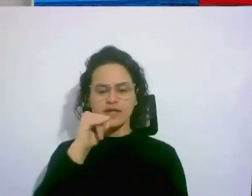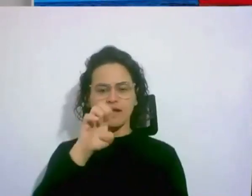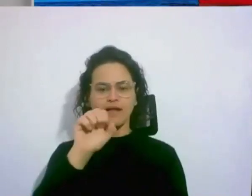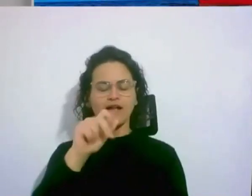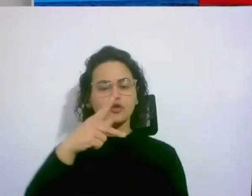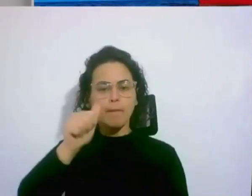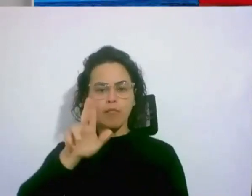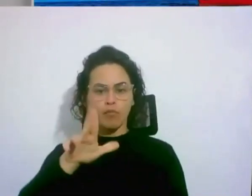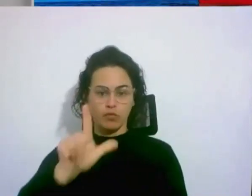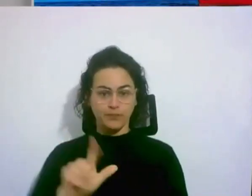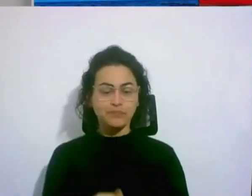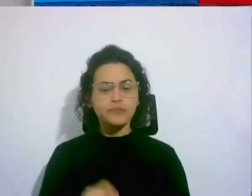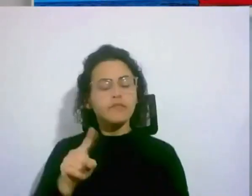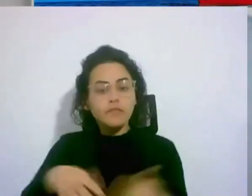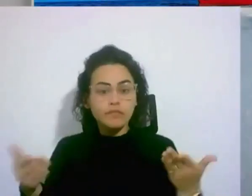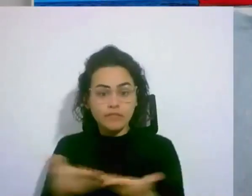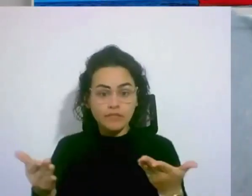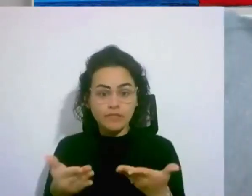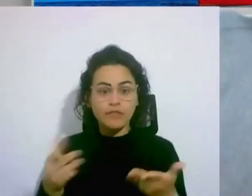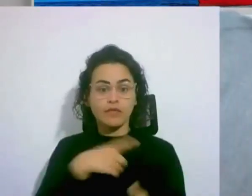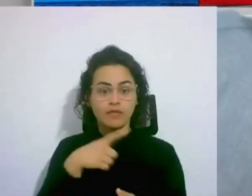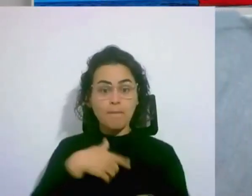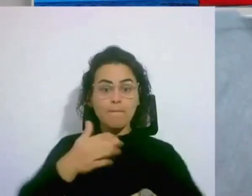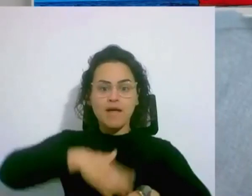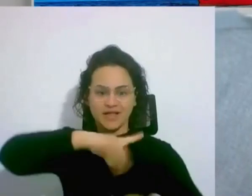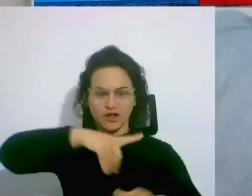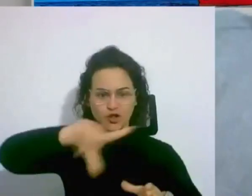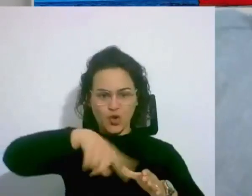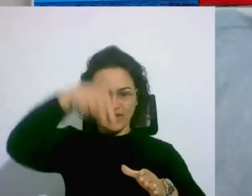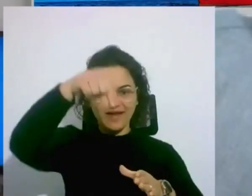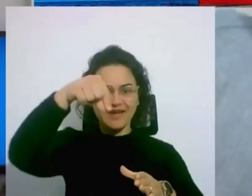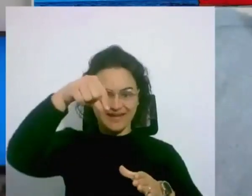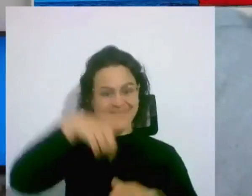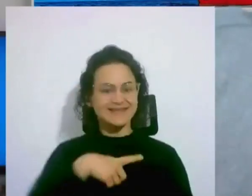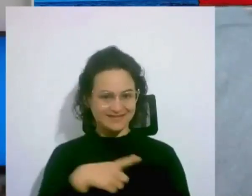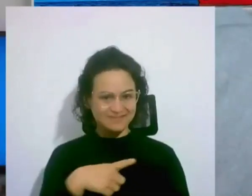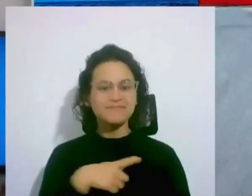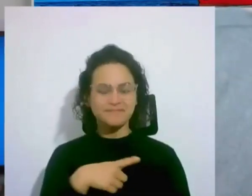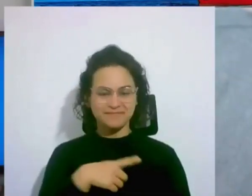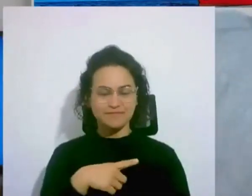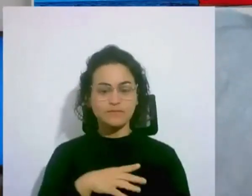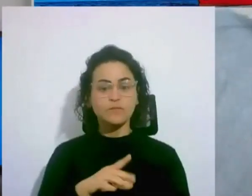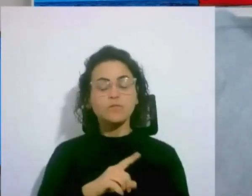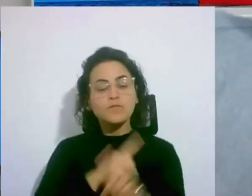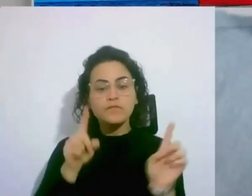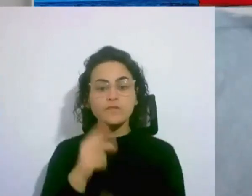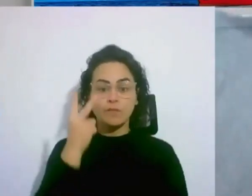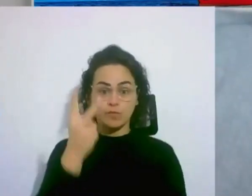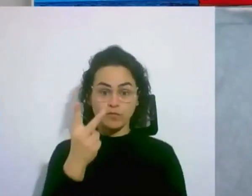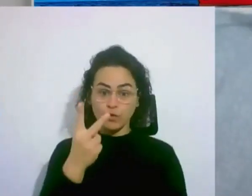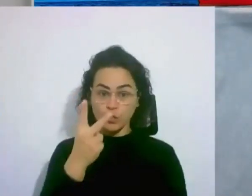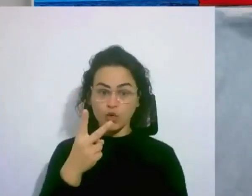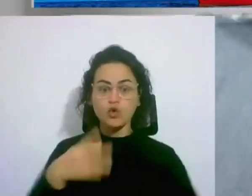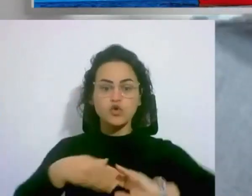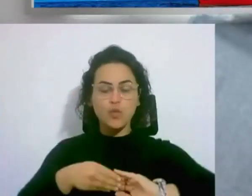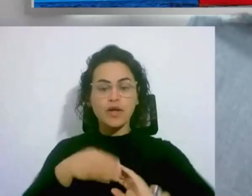nós teremos, então, mais vouchers sendo sorteados. Na noite de hoje, ainda vamos sortear mais dois companheiros. Um deles levará